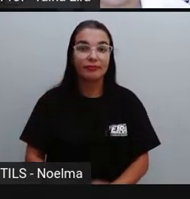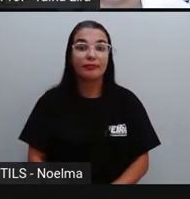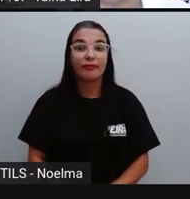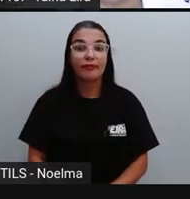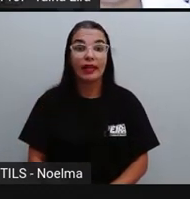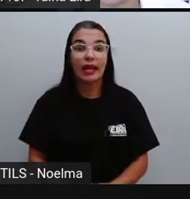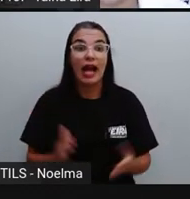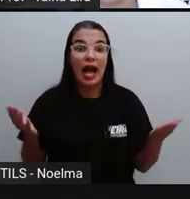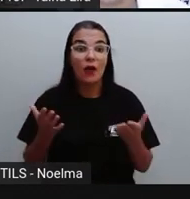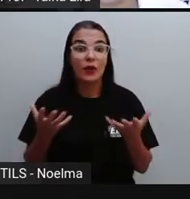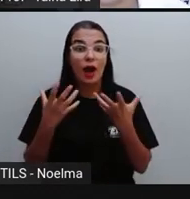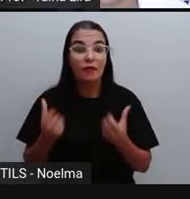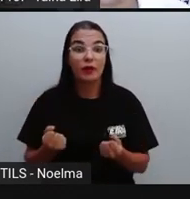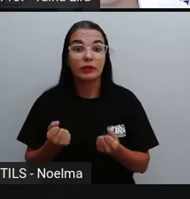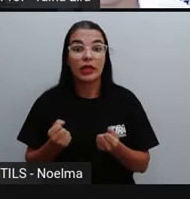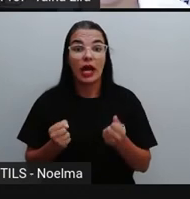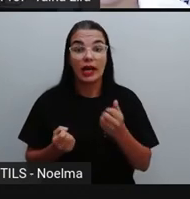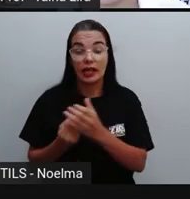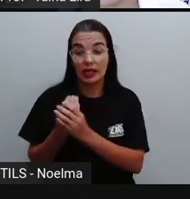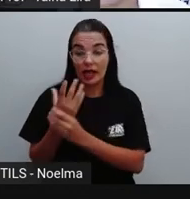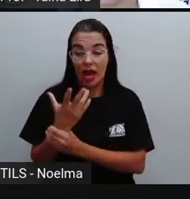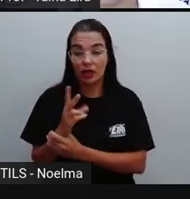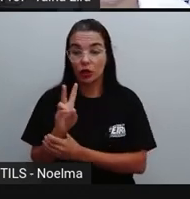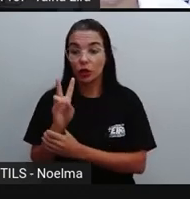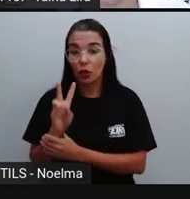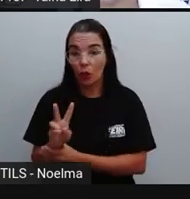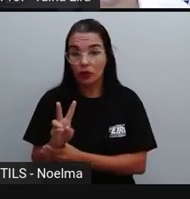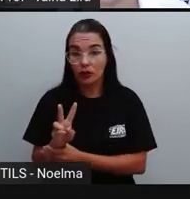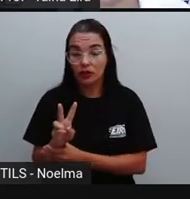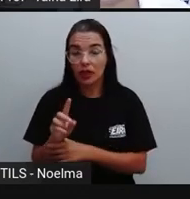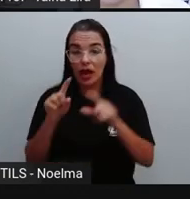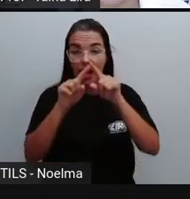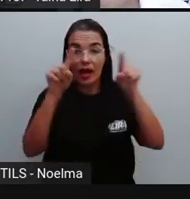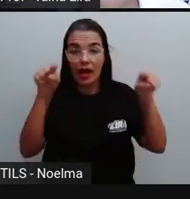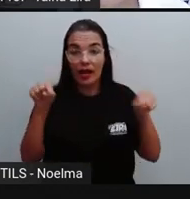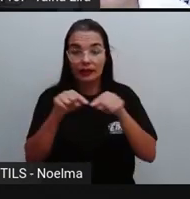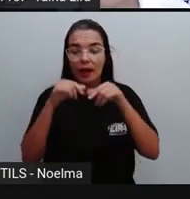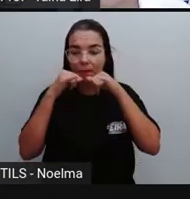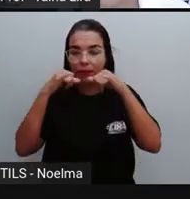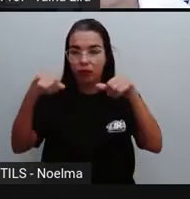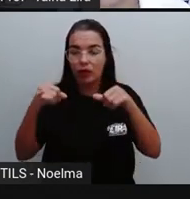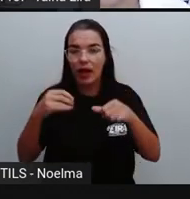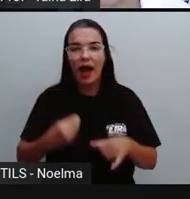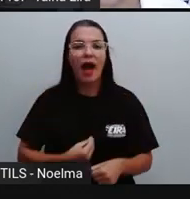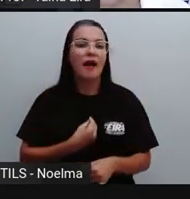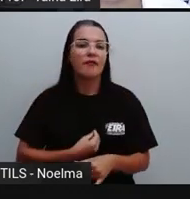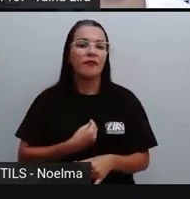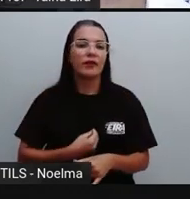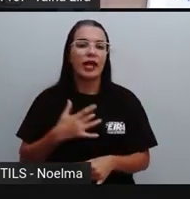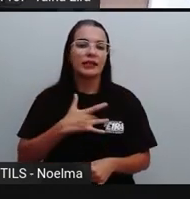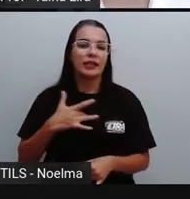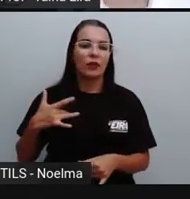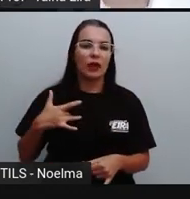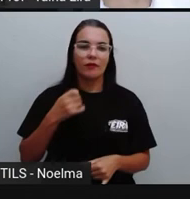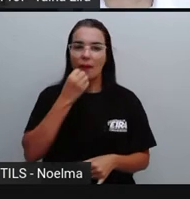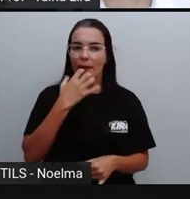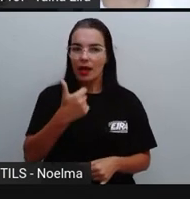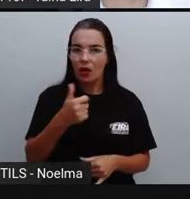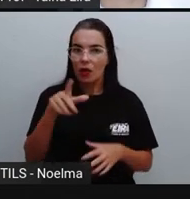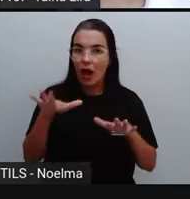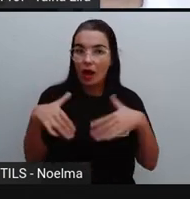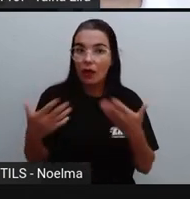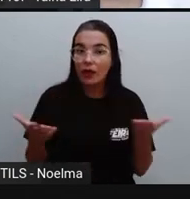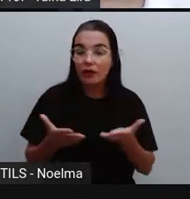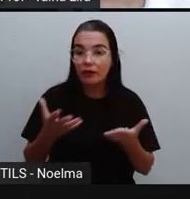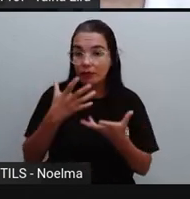Agora, olha lá, vamos criar dois cartazes publicitários sobre uma vida mais saudável. Devemos seguir tudo que aprendemos. Então, agora a gente